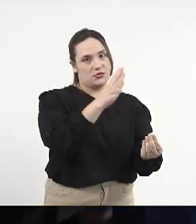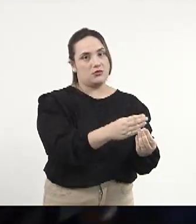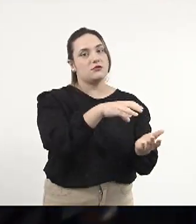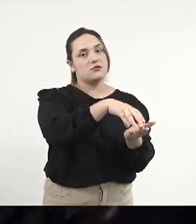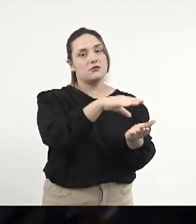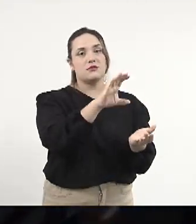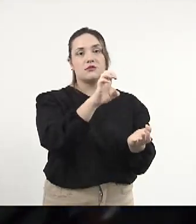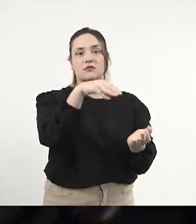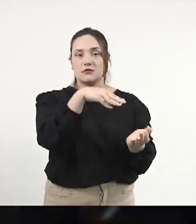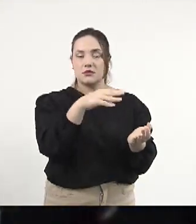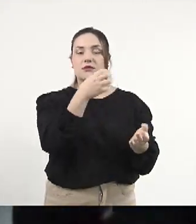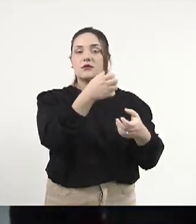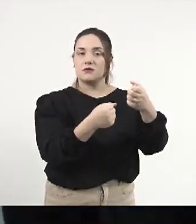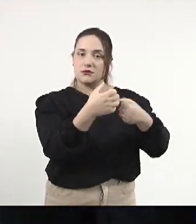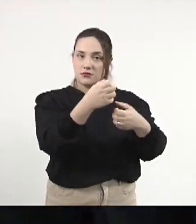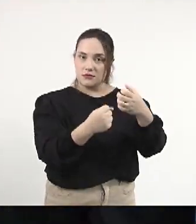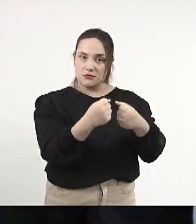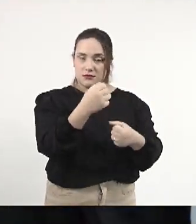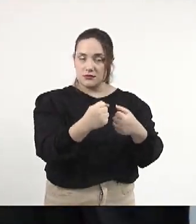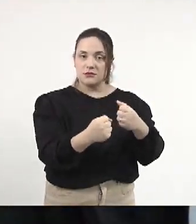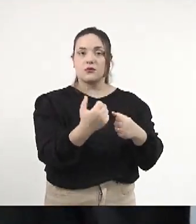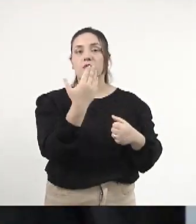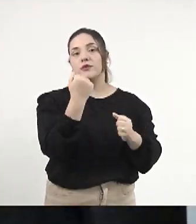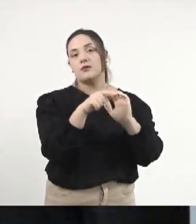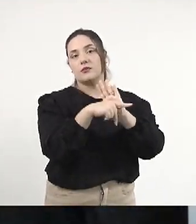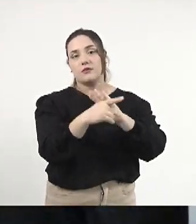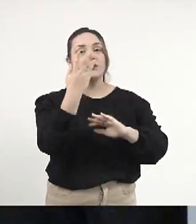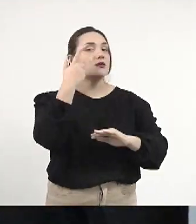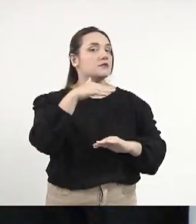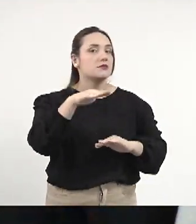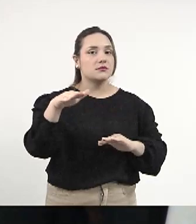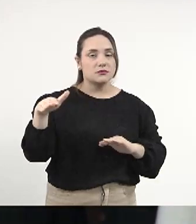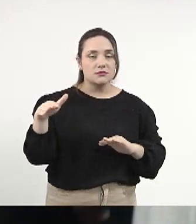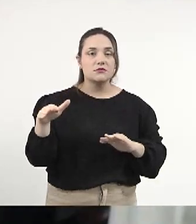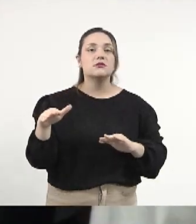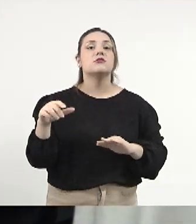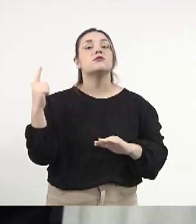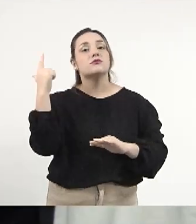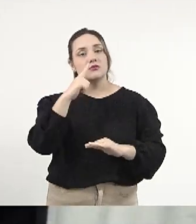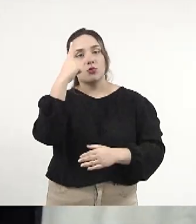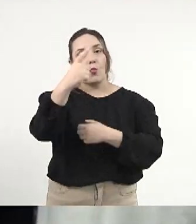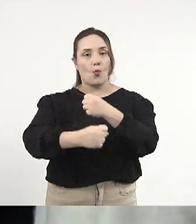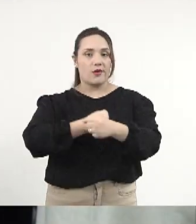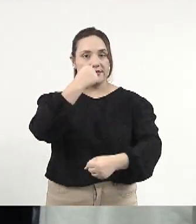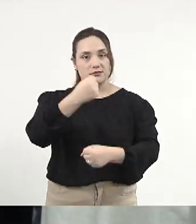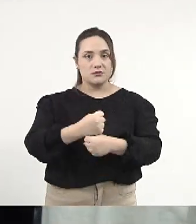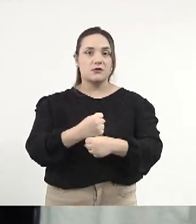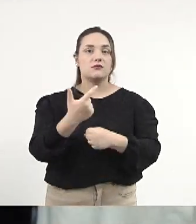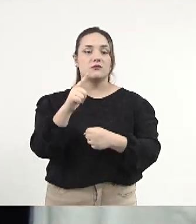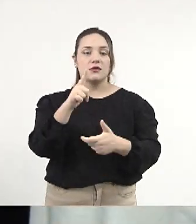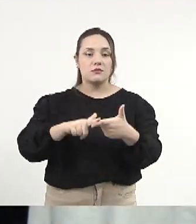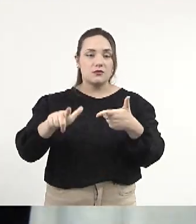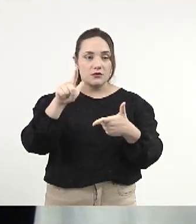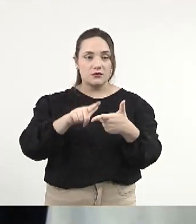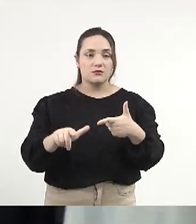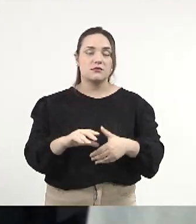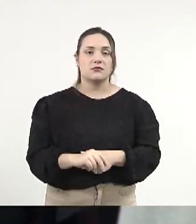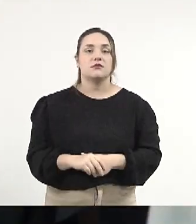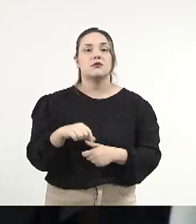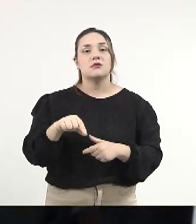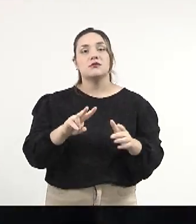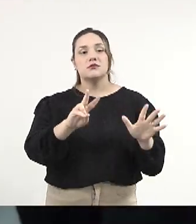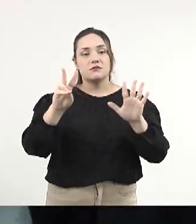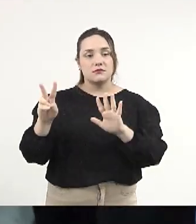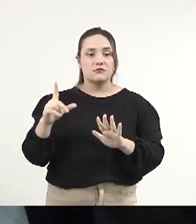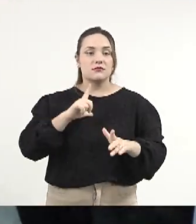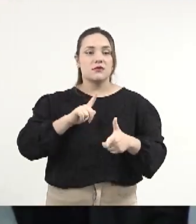esses leites, esses insumos para essas crianças para serem atendidas, e durante 1 ano elas não terão mais esse problema. Essa semana teve um probleminha